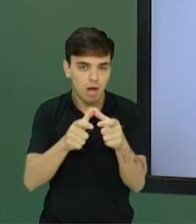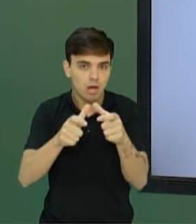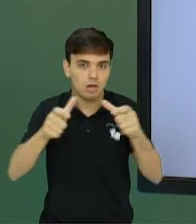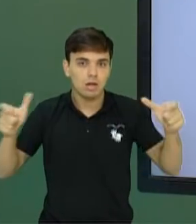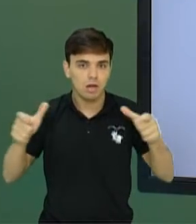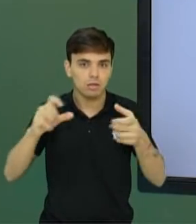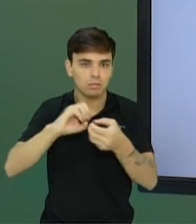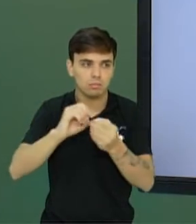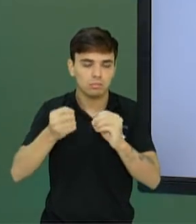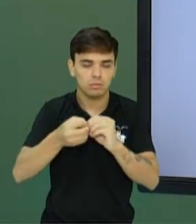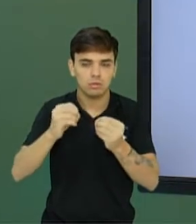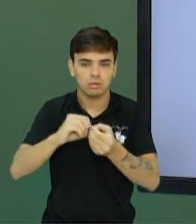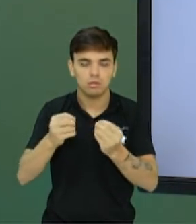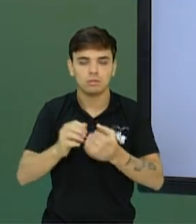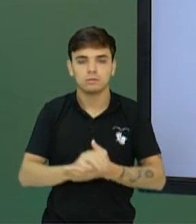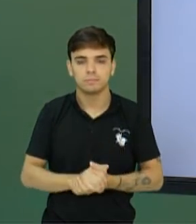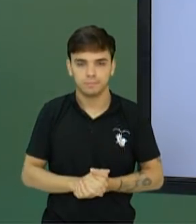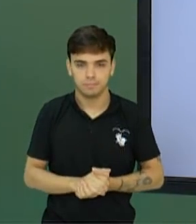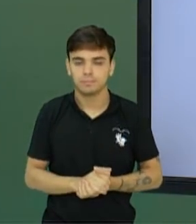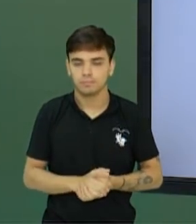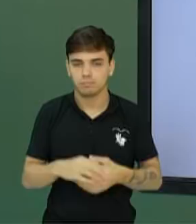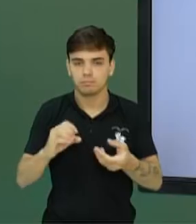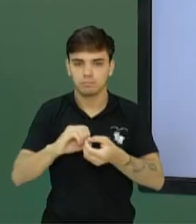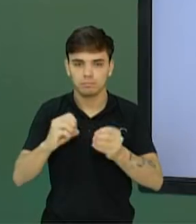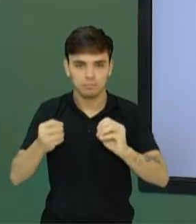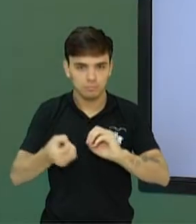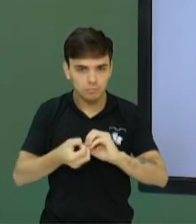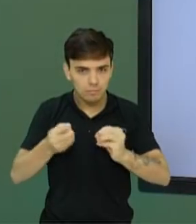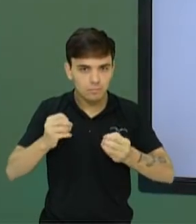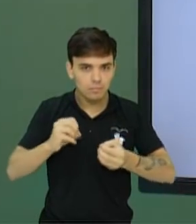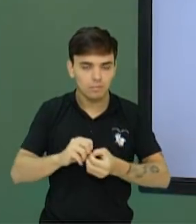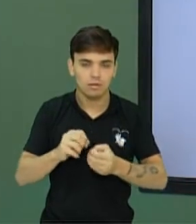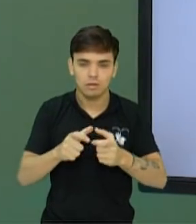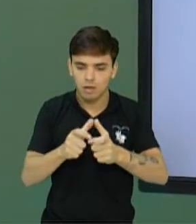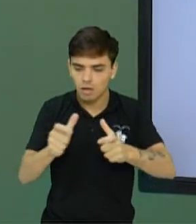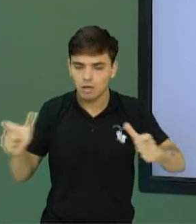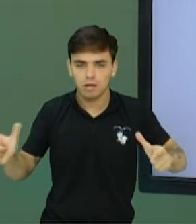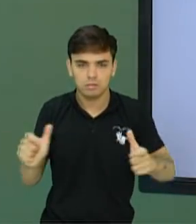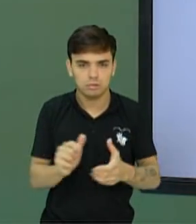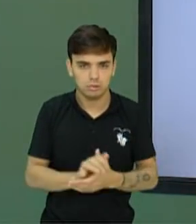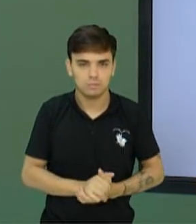molécula, certo? O DNA é uma grande molécula,